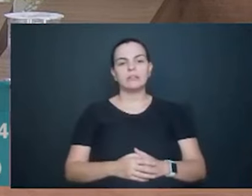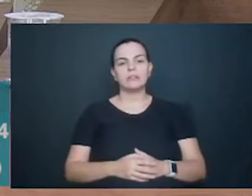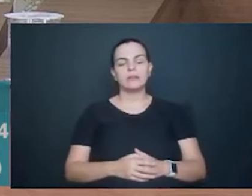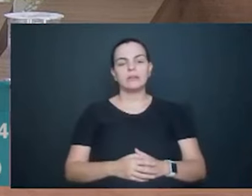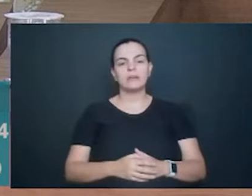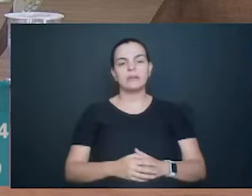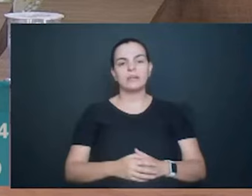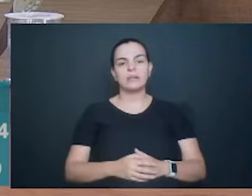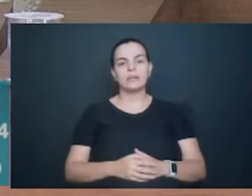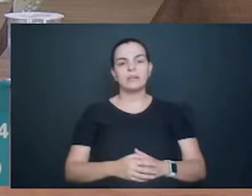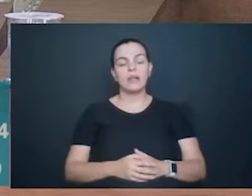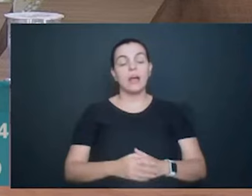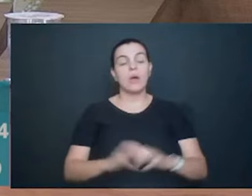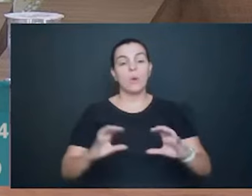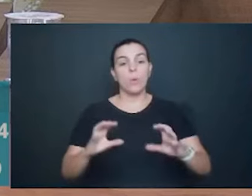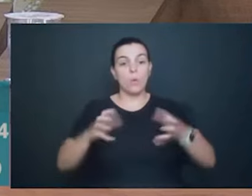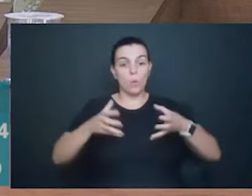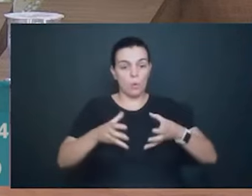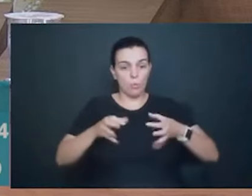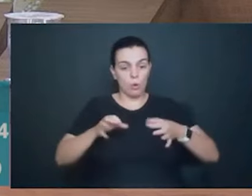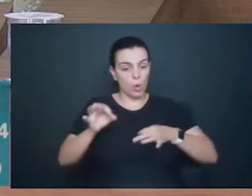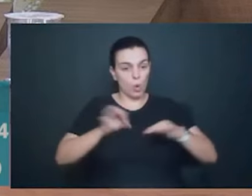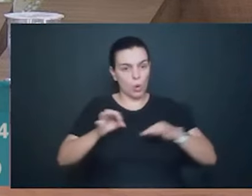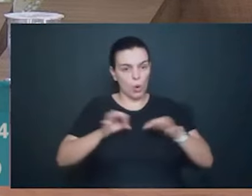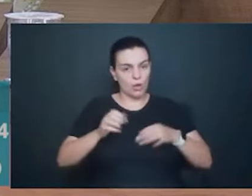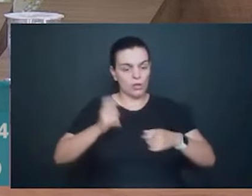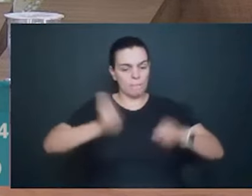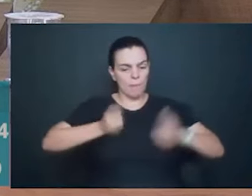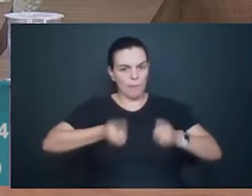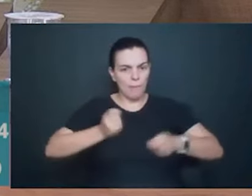impedida de entrar com faixas, camisas, bandeiras, bateria.